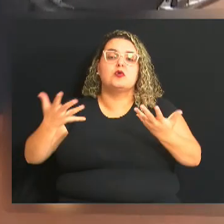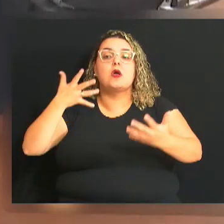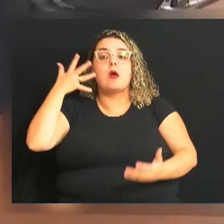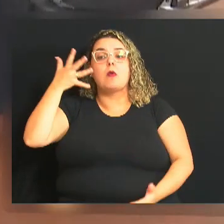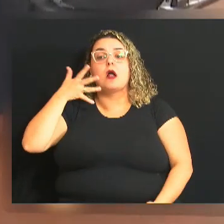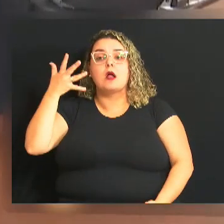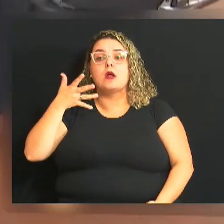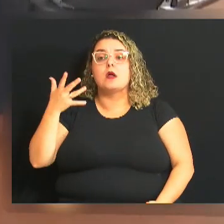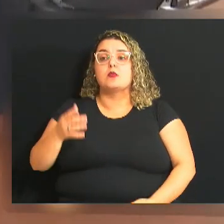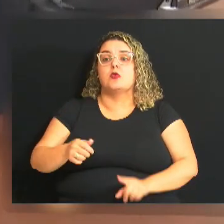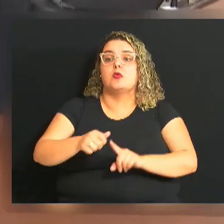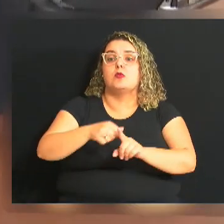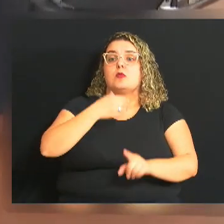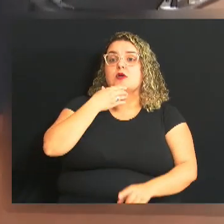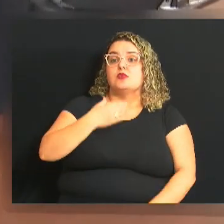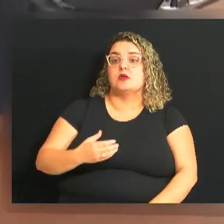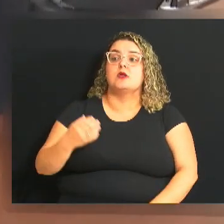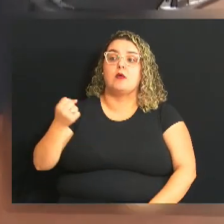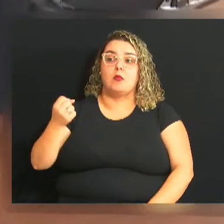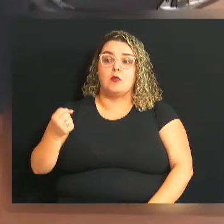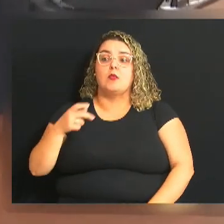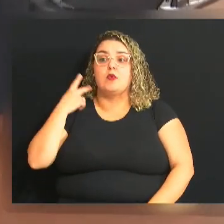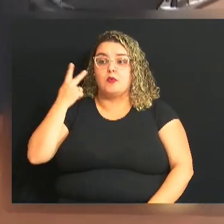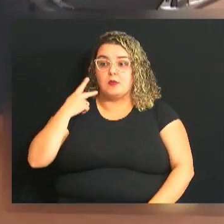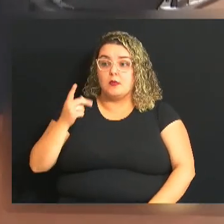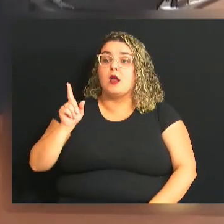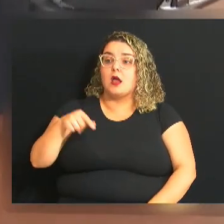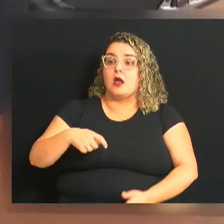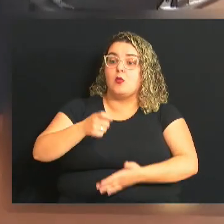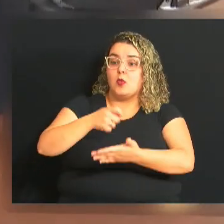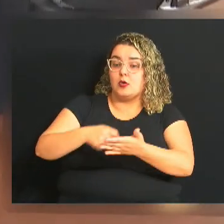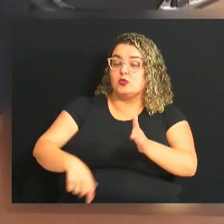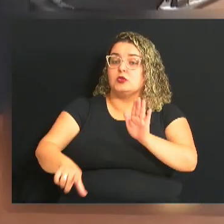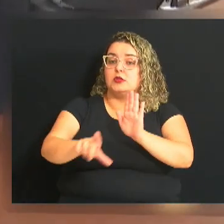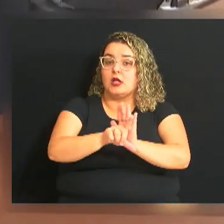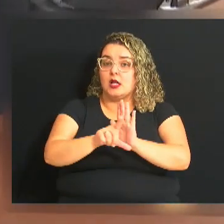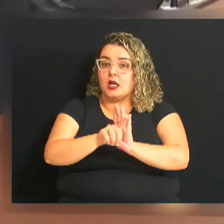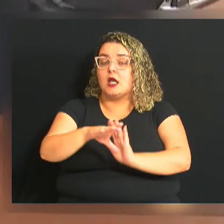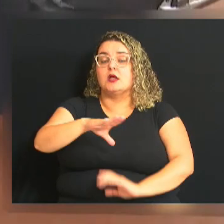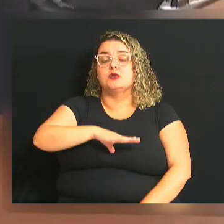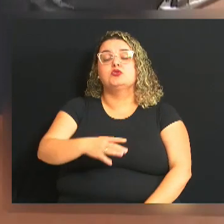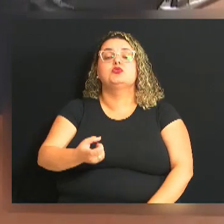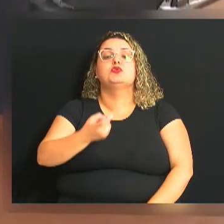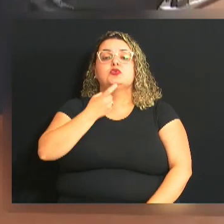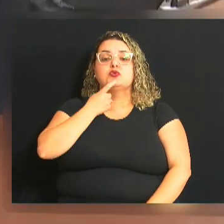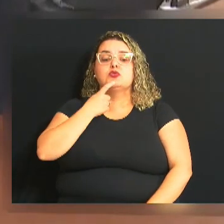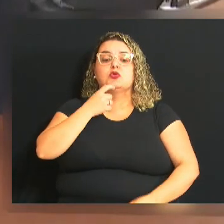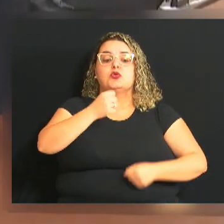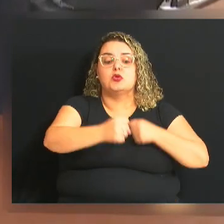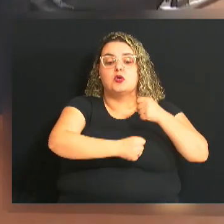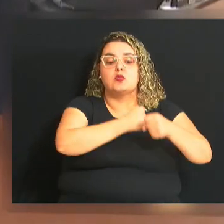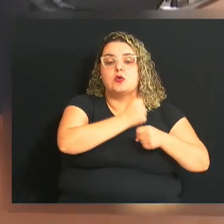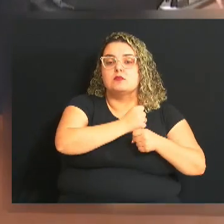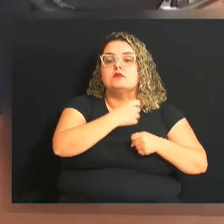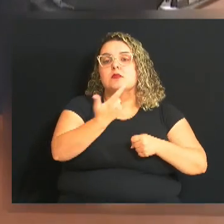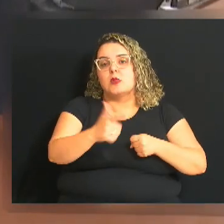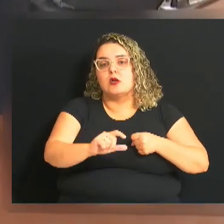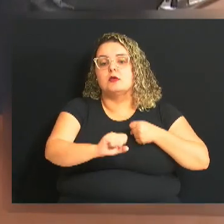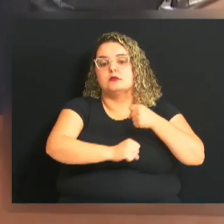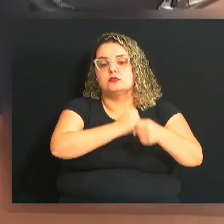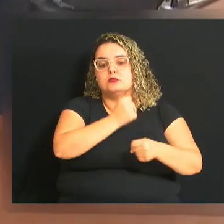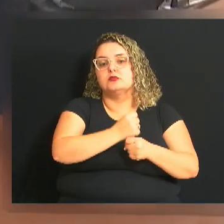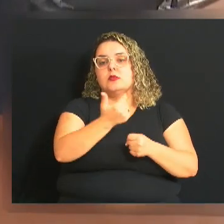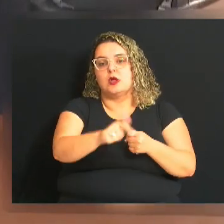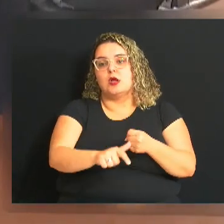sobre o Dezembro Branco. O vereador é autor da lei municipal que realiza anualmente, durante o mês de dezembro,